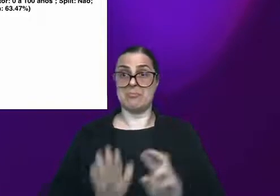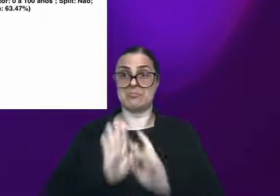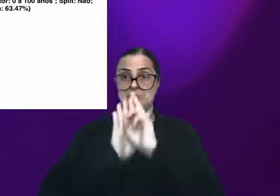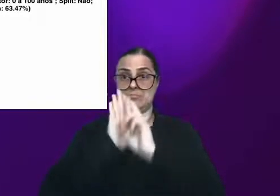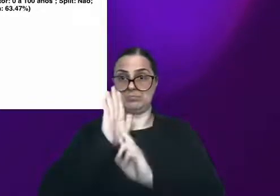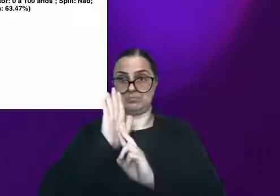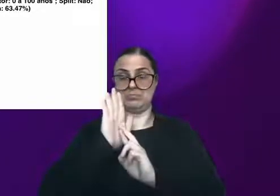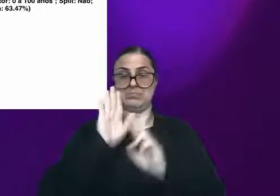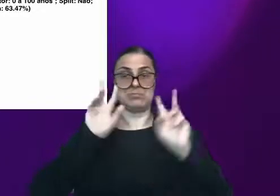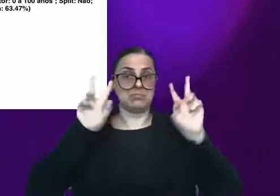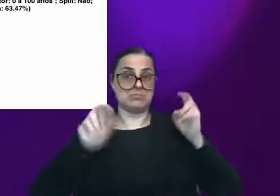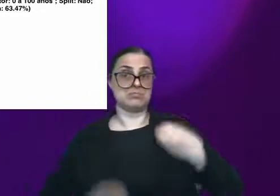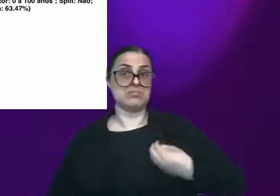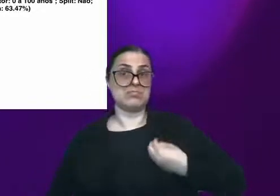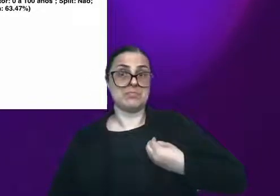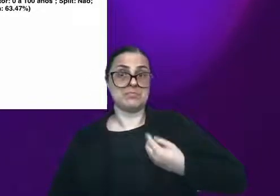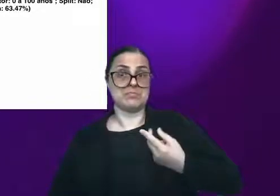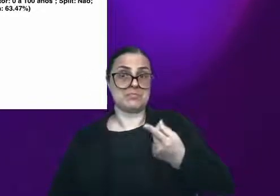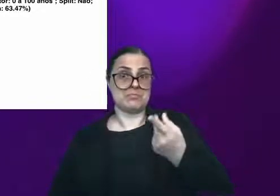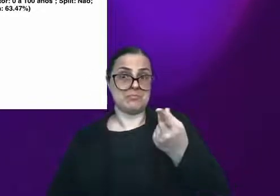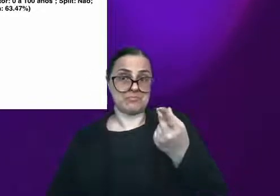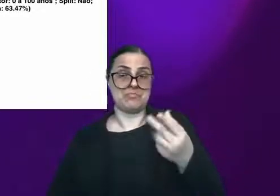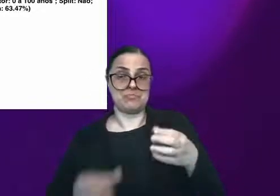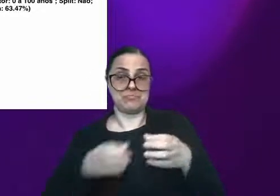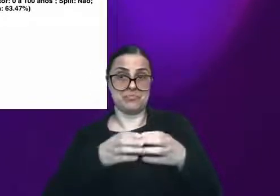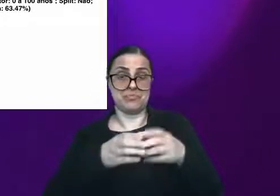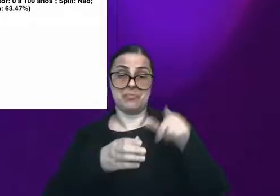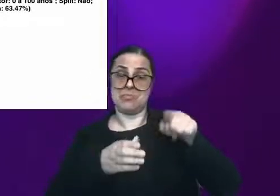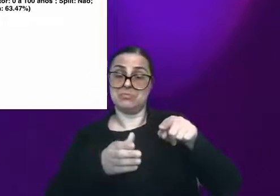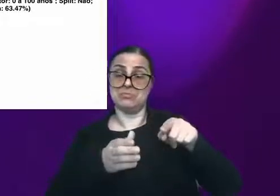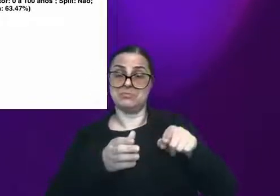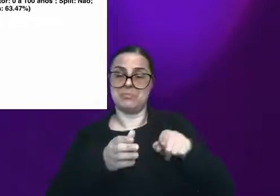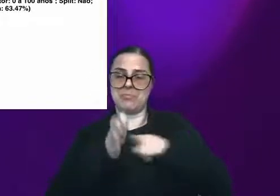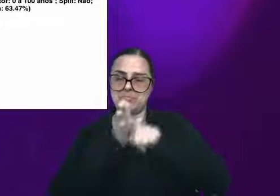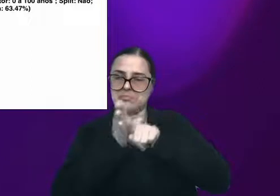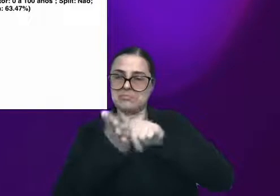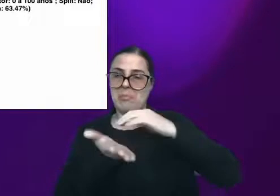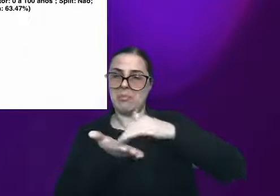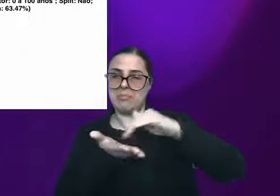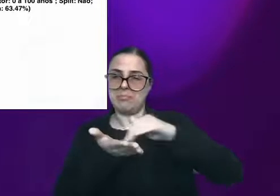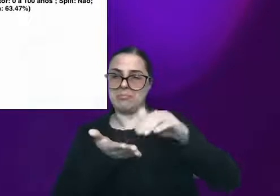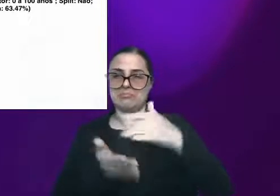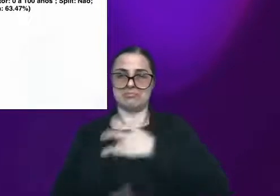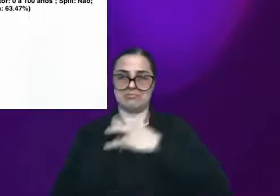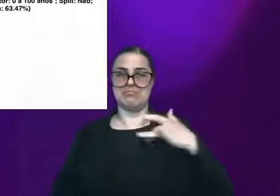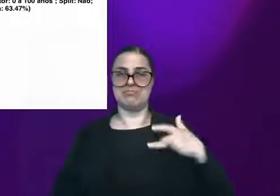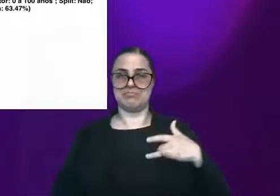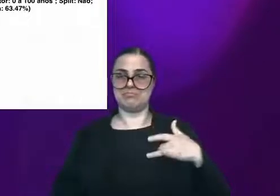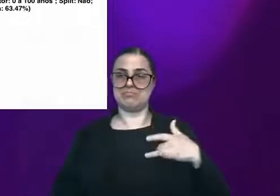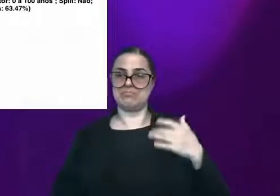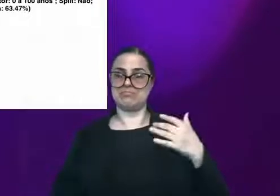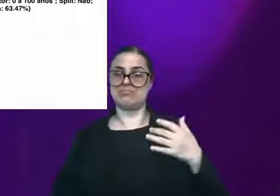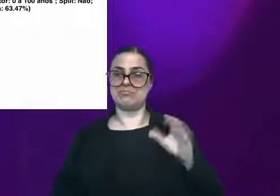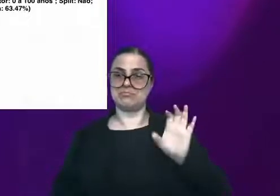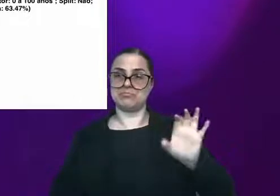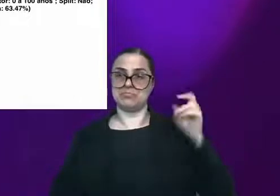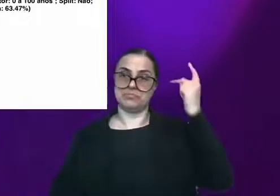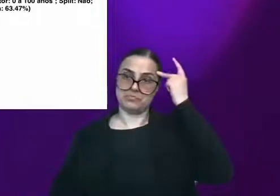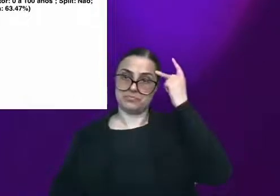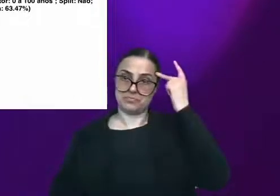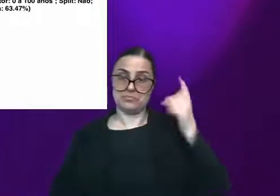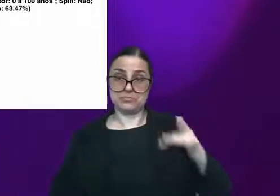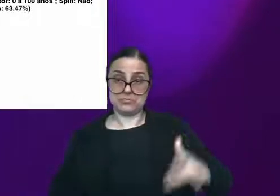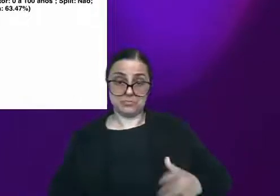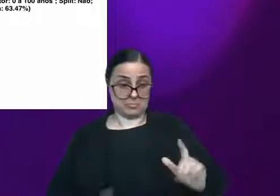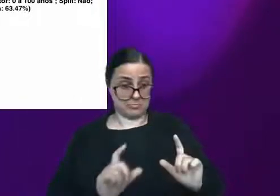sobrevida atuarial da Secretaria de Saúde em relação à presença ou não do hepatocarcinoma no